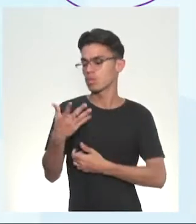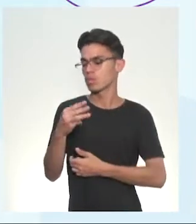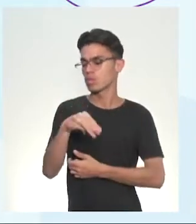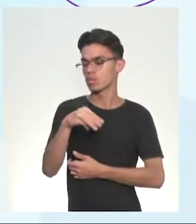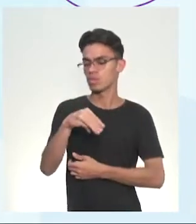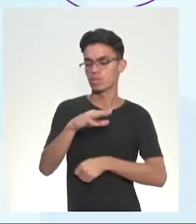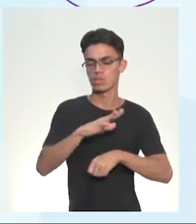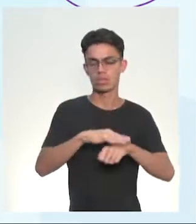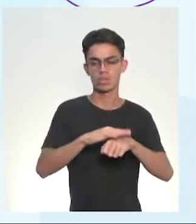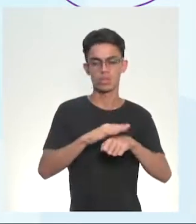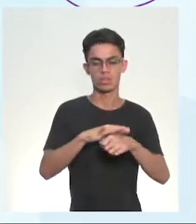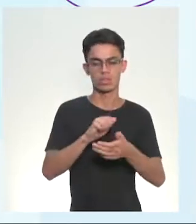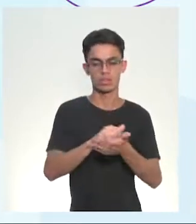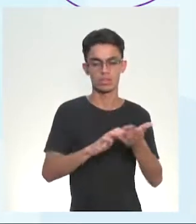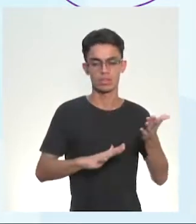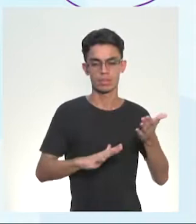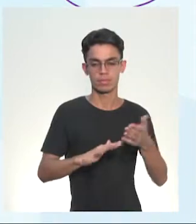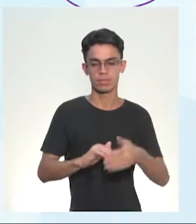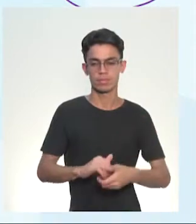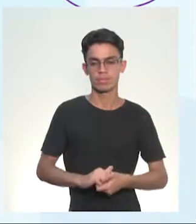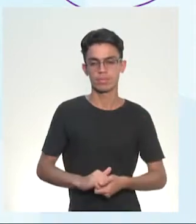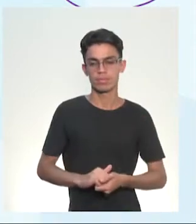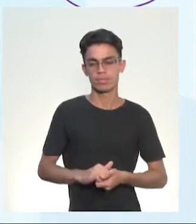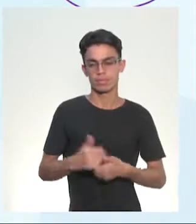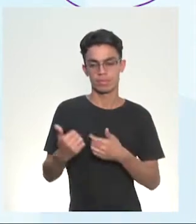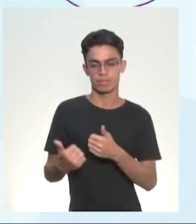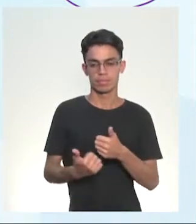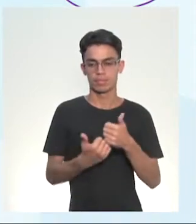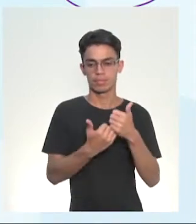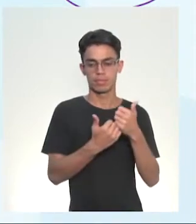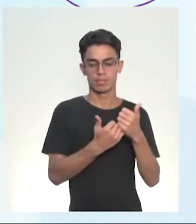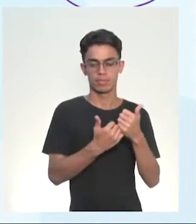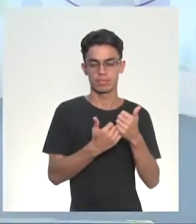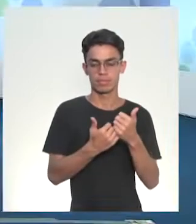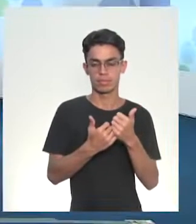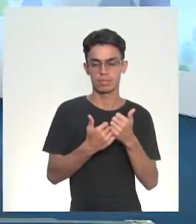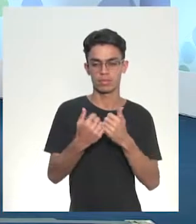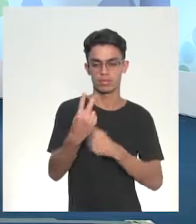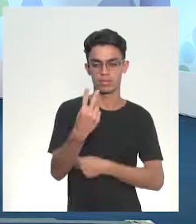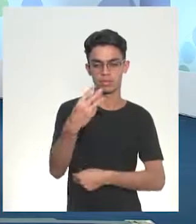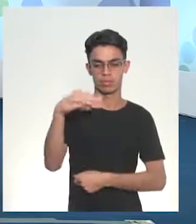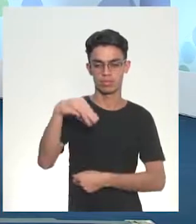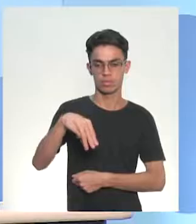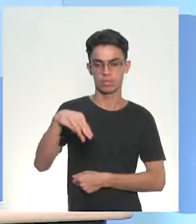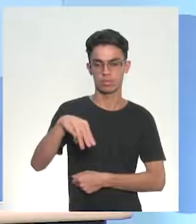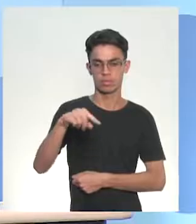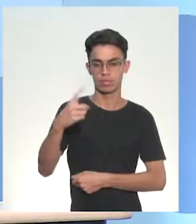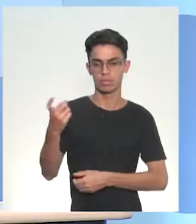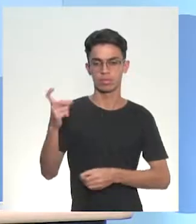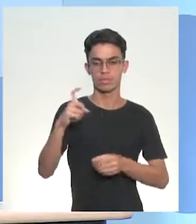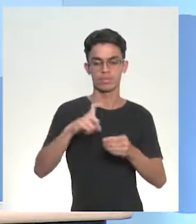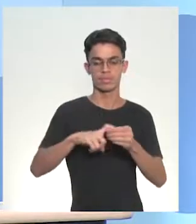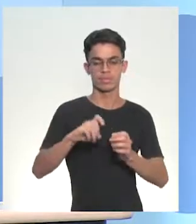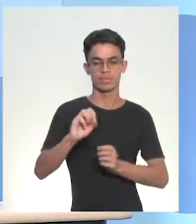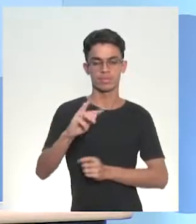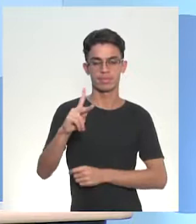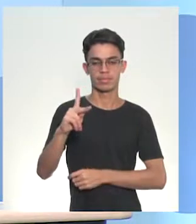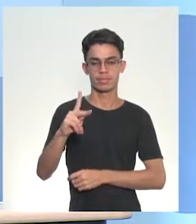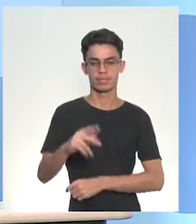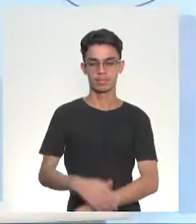para fazer essa atividade? Professora Inês, como eles vão ter que substituir e fazer as continhas, eles vão ter 2 minutos e a gente já volta, tá bom,